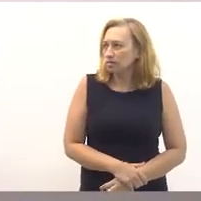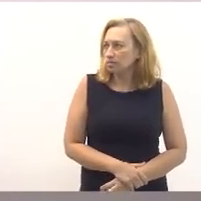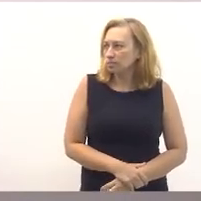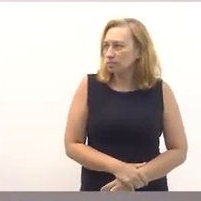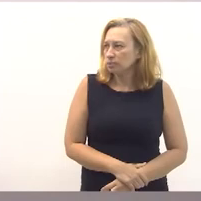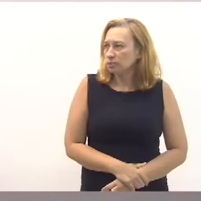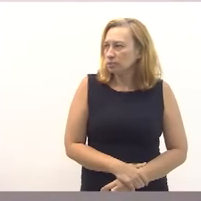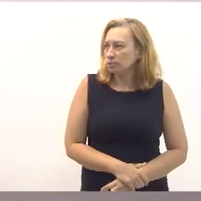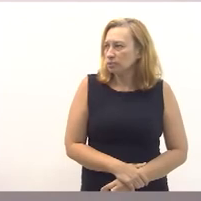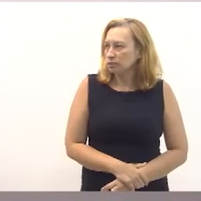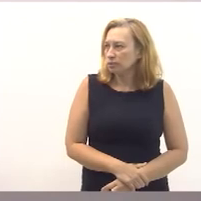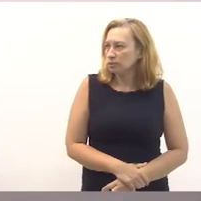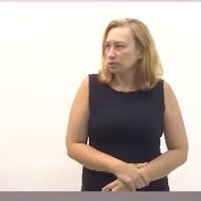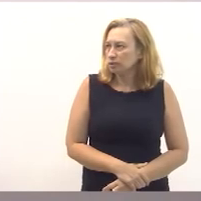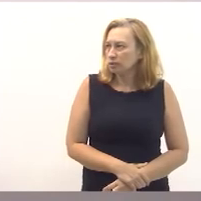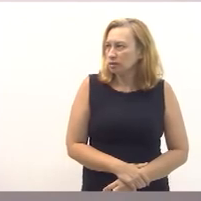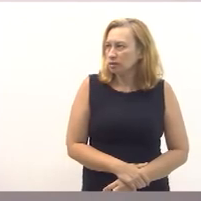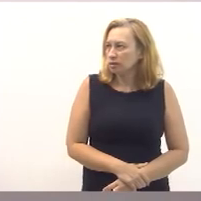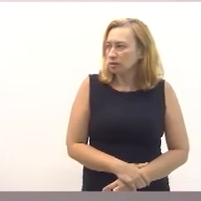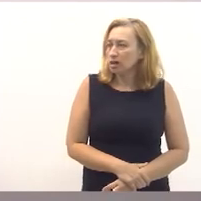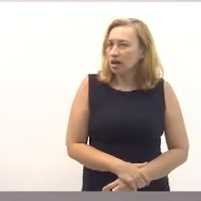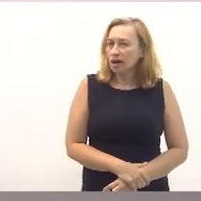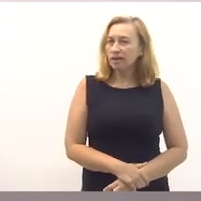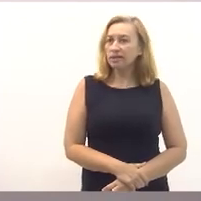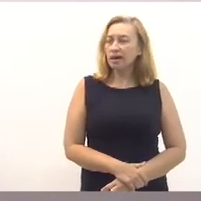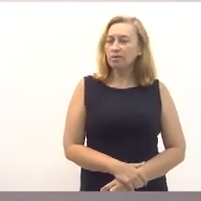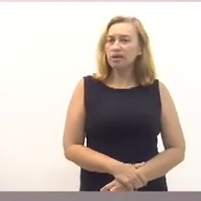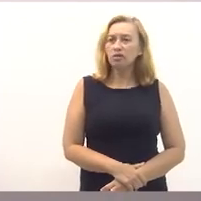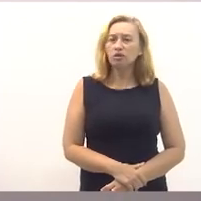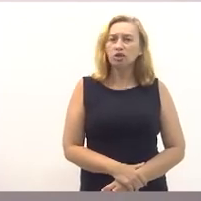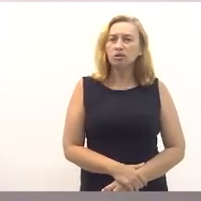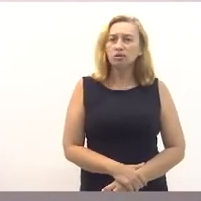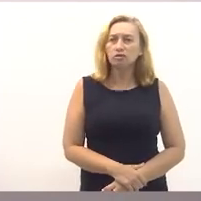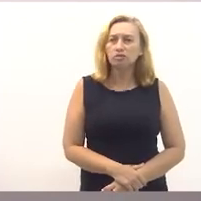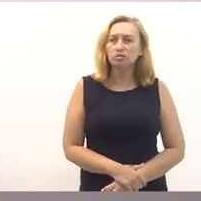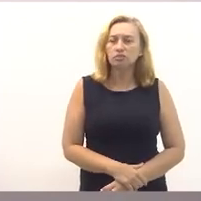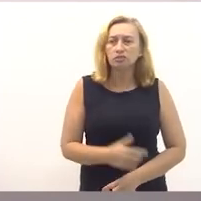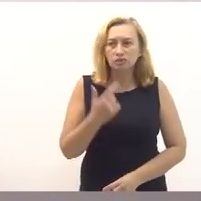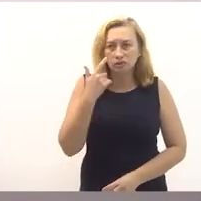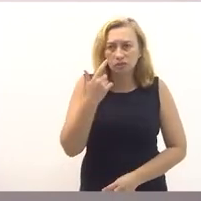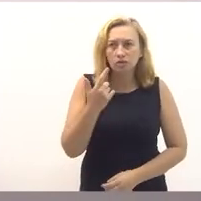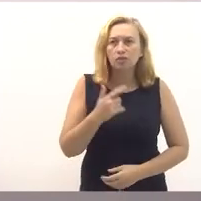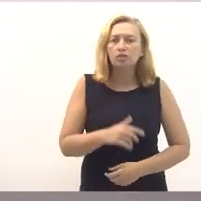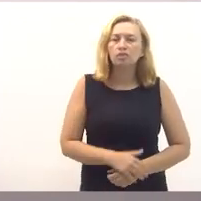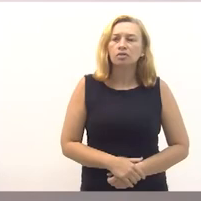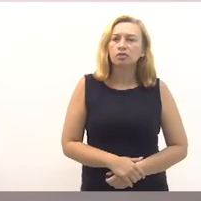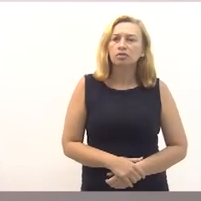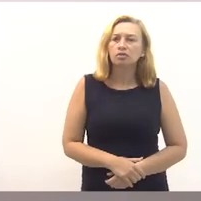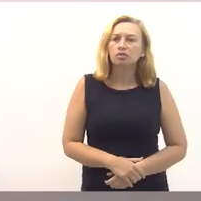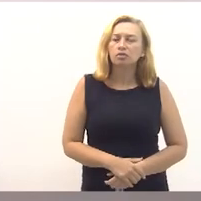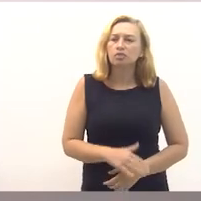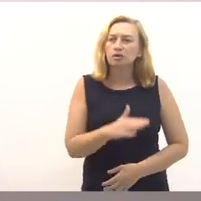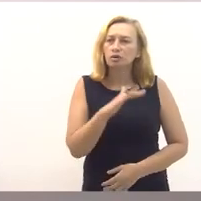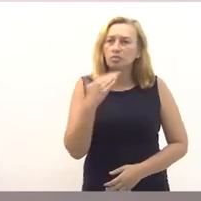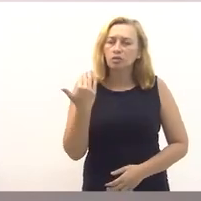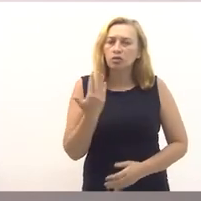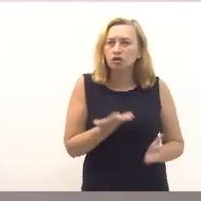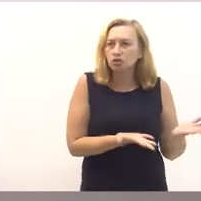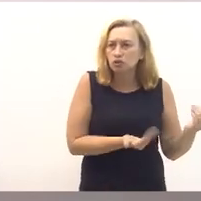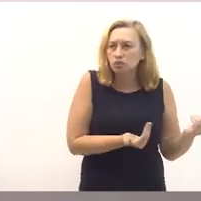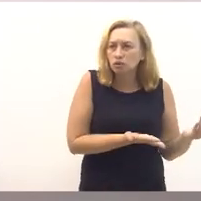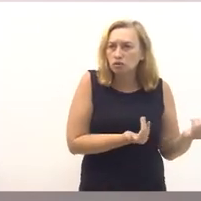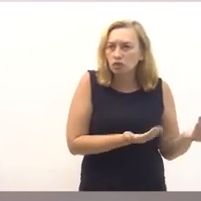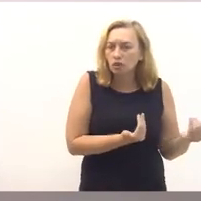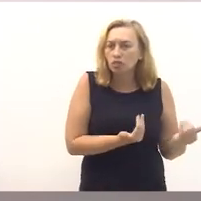câmera de uma moradora flagrou uma fraude processual de um assassinato de um jovem